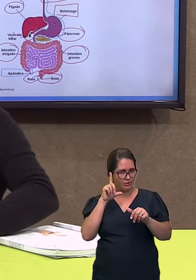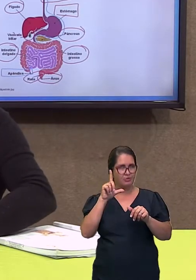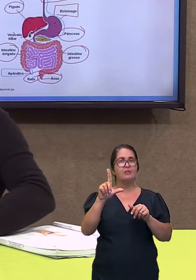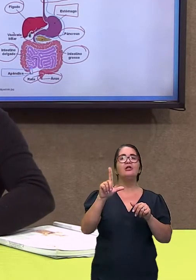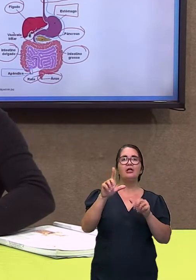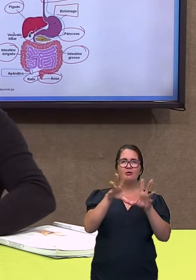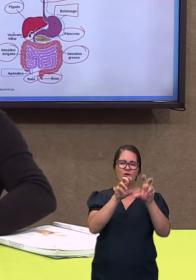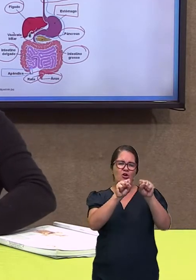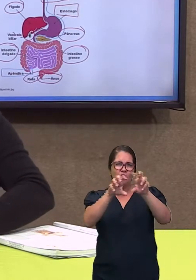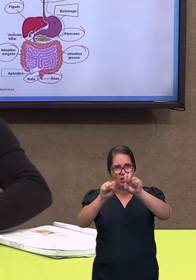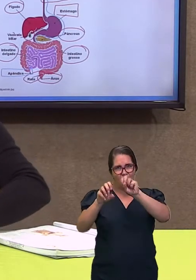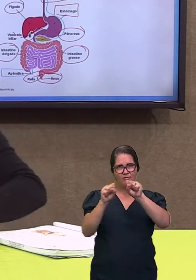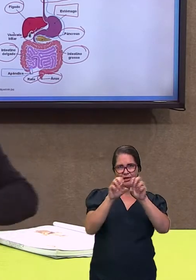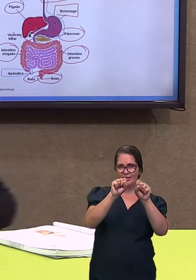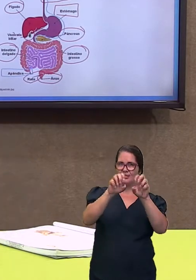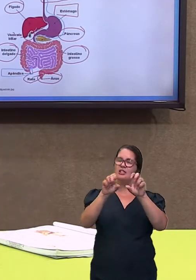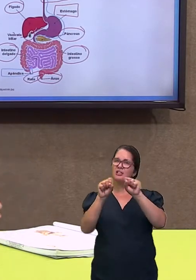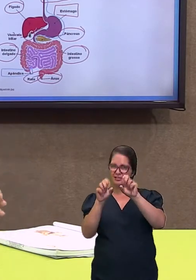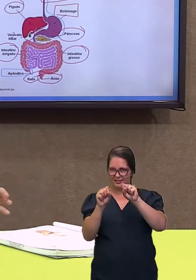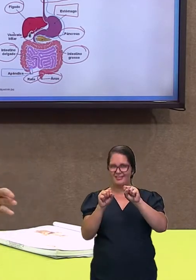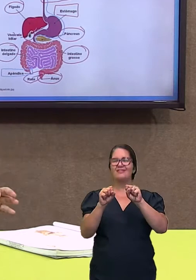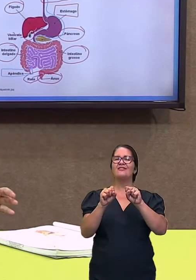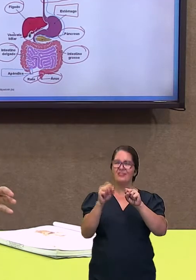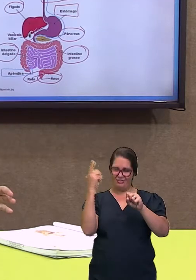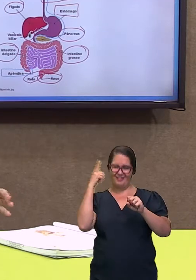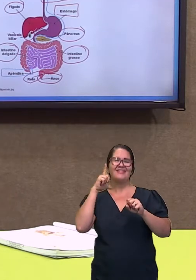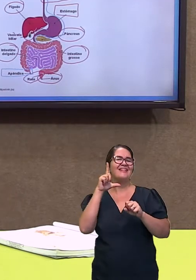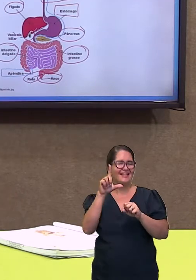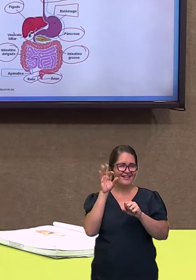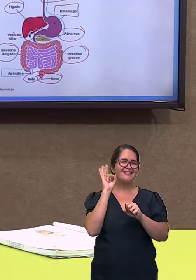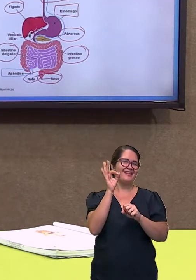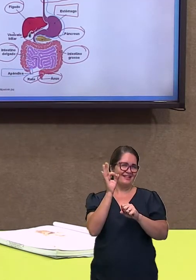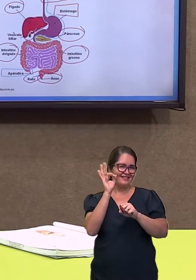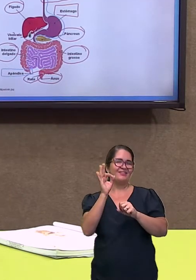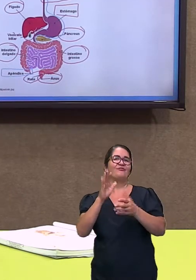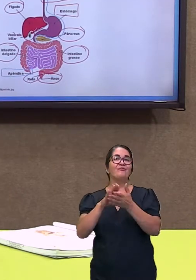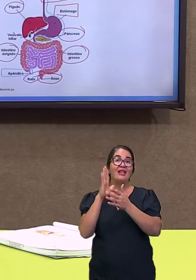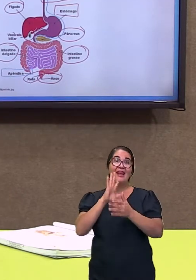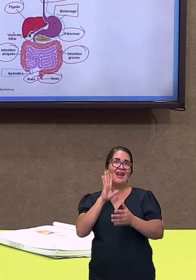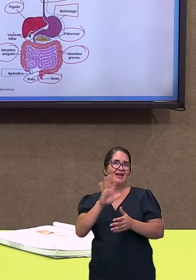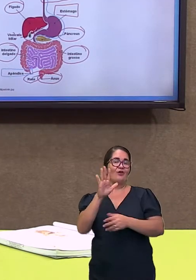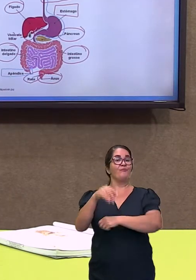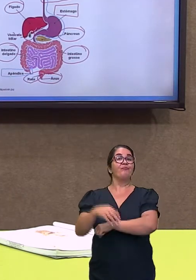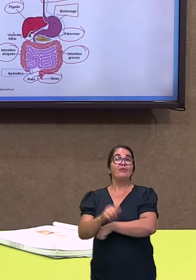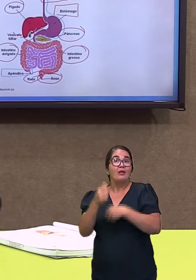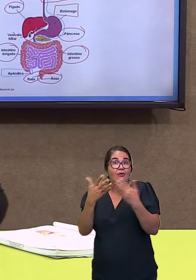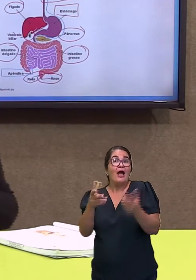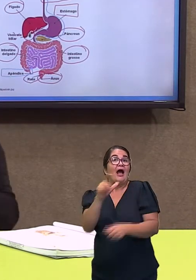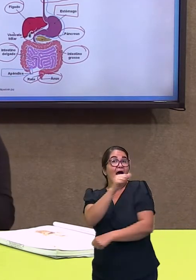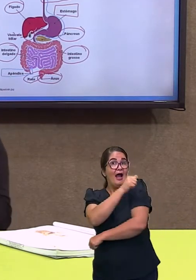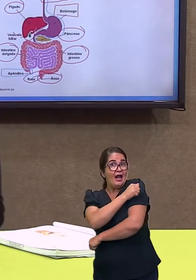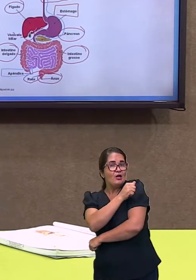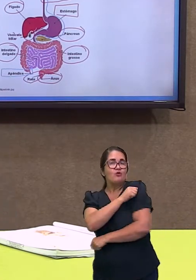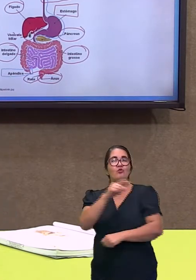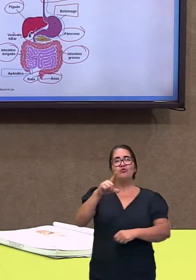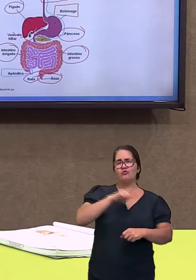alguns alunos, em umas escolas, a gente fez há um tempo atrás, produziu esse material usando massinha